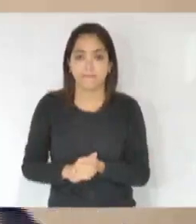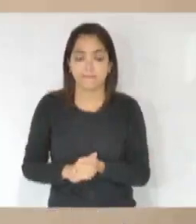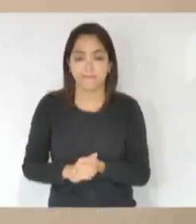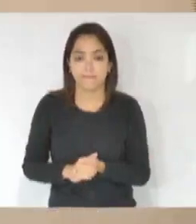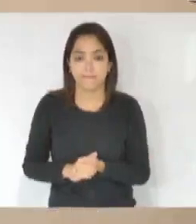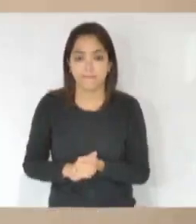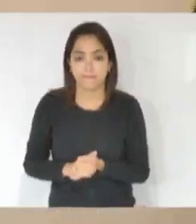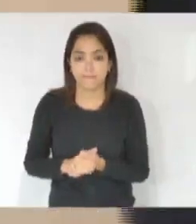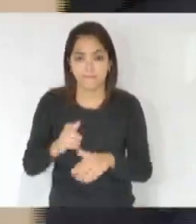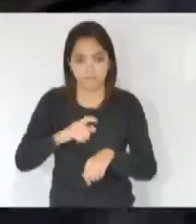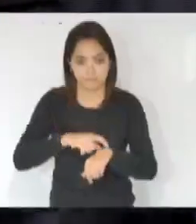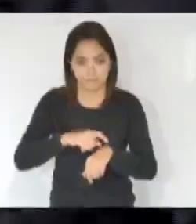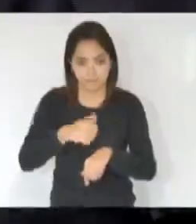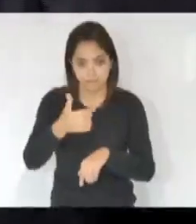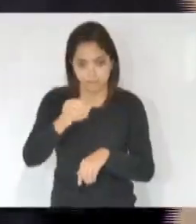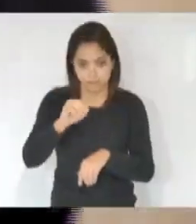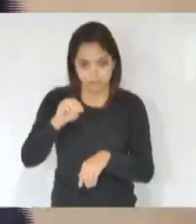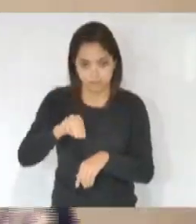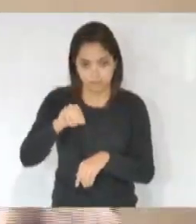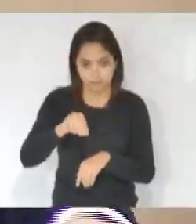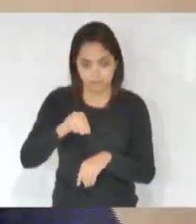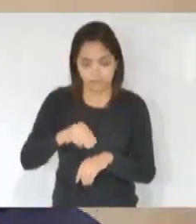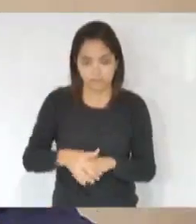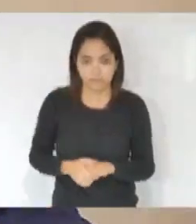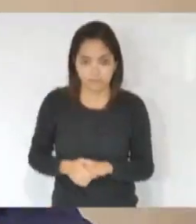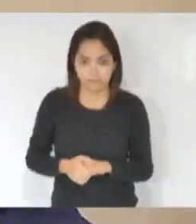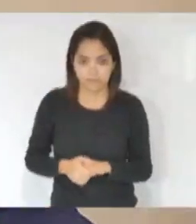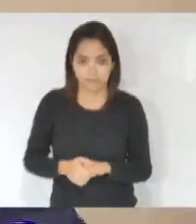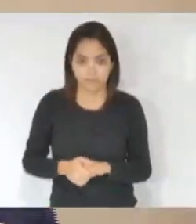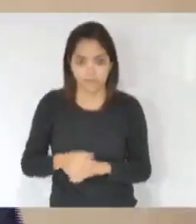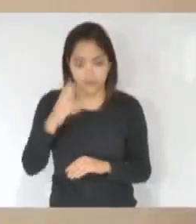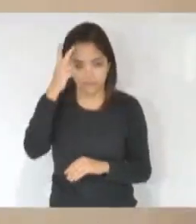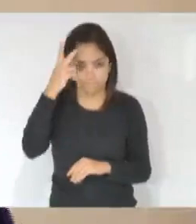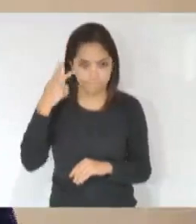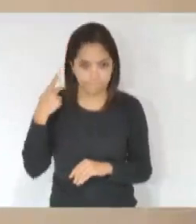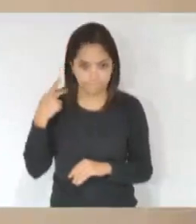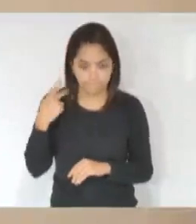comunicações, pelo tempo de até 10 minutos. Com a palavra, a deputada Paulinha.